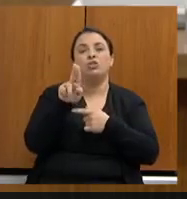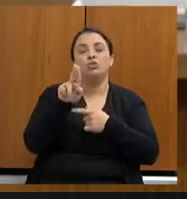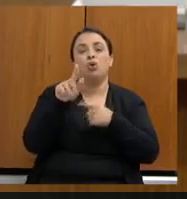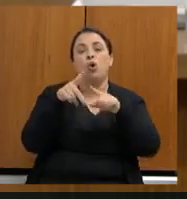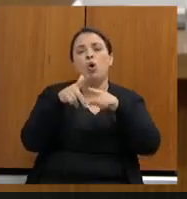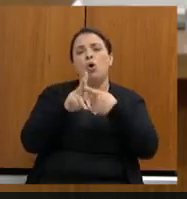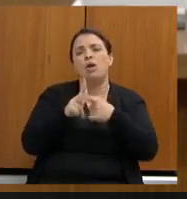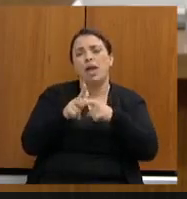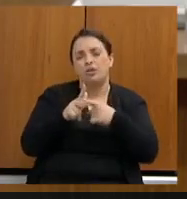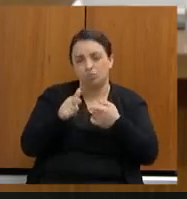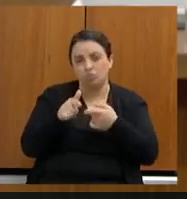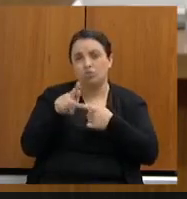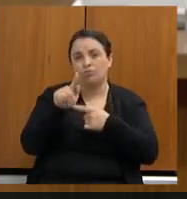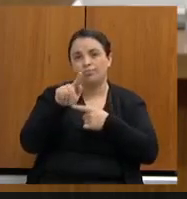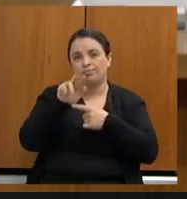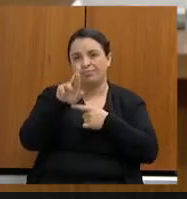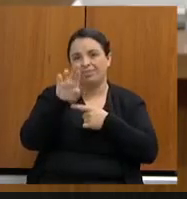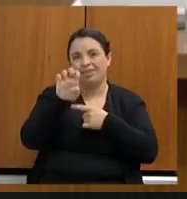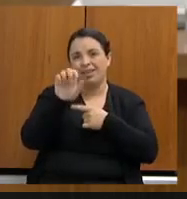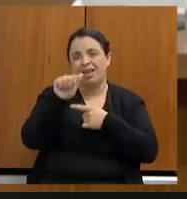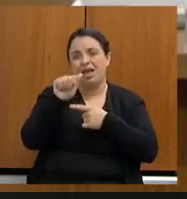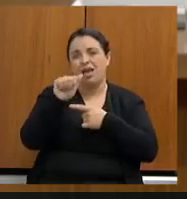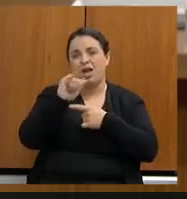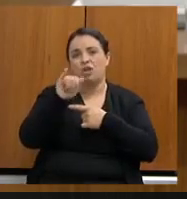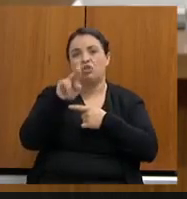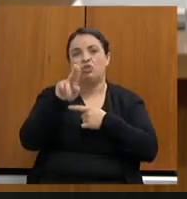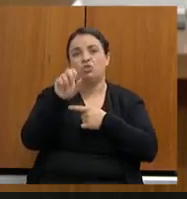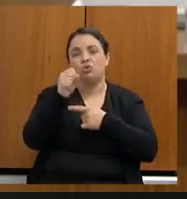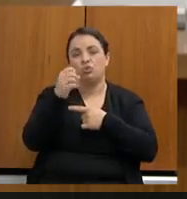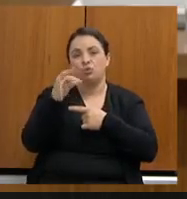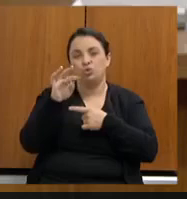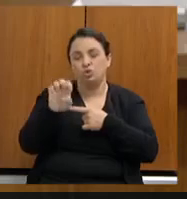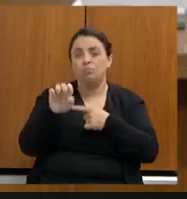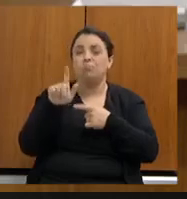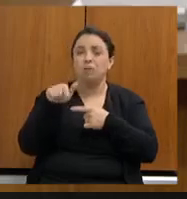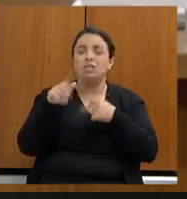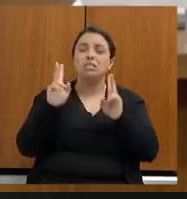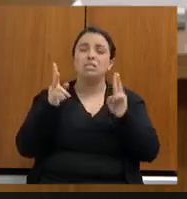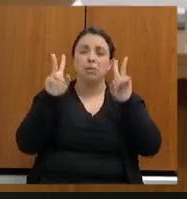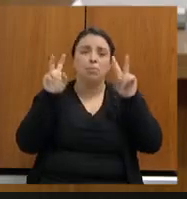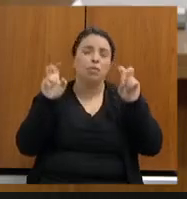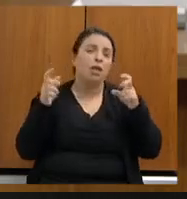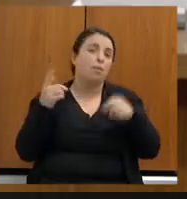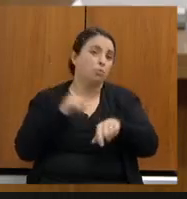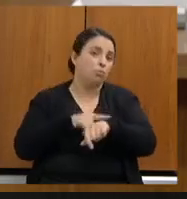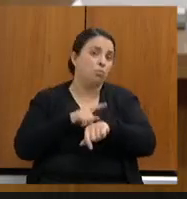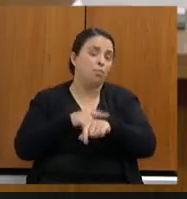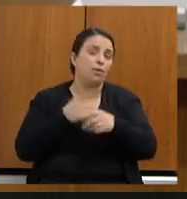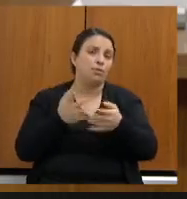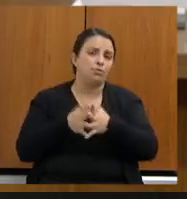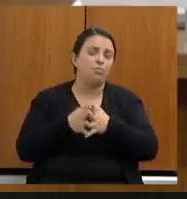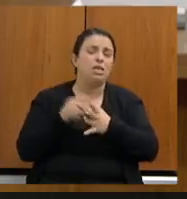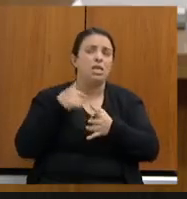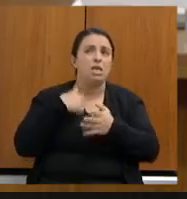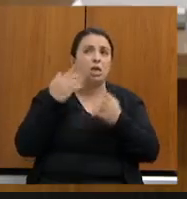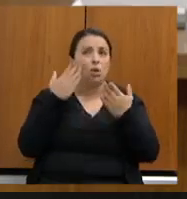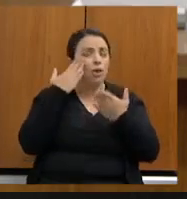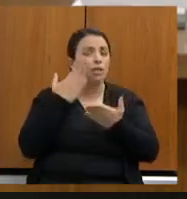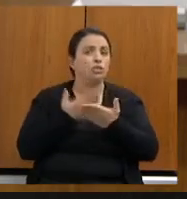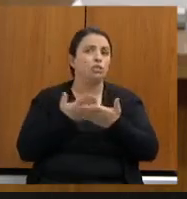e o Nós já estamos já vejo já está com as tratativas com o nosso governo e eu acredito que não